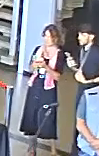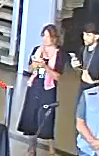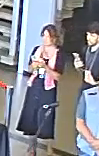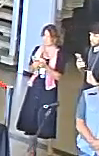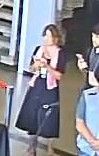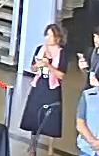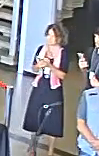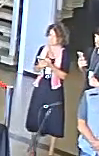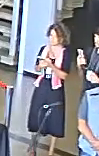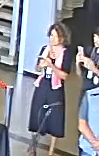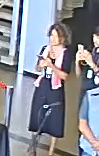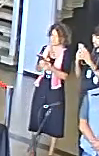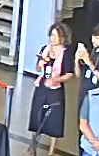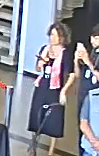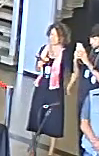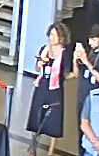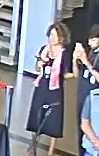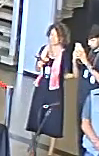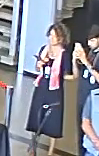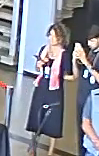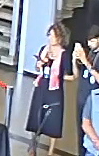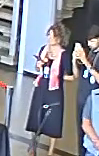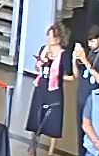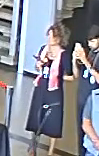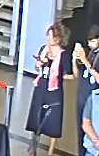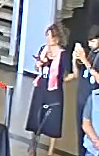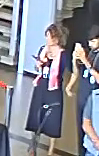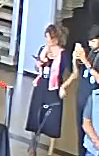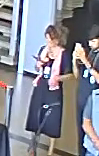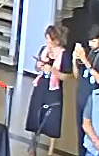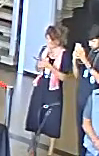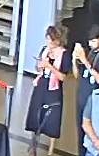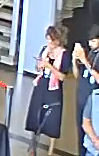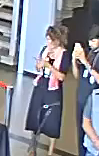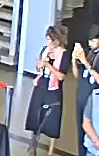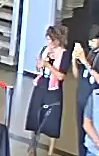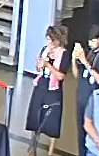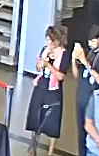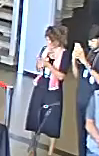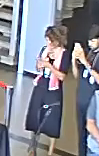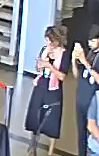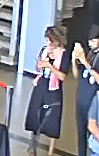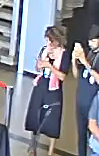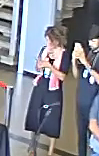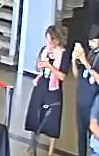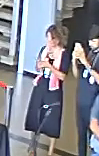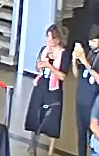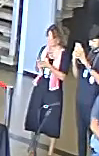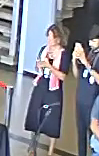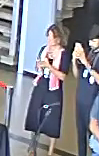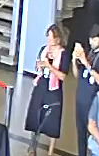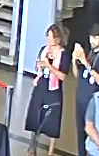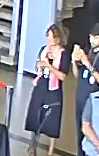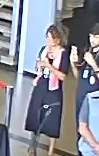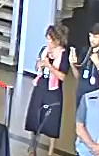cm nada mais se encaixará fiquem com Deus boa tarde muito bem muito obrigado wion